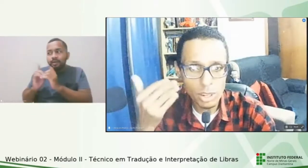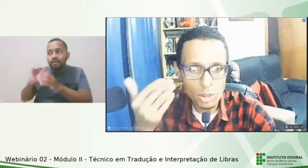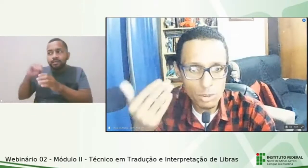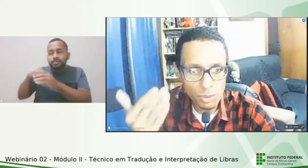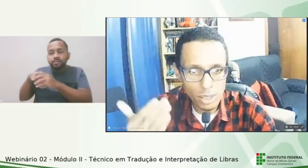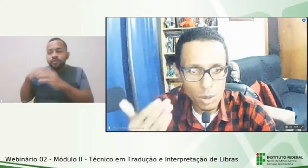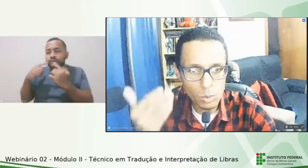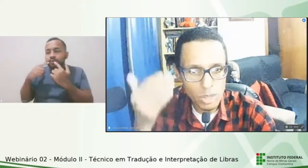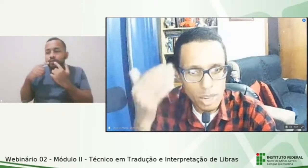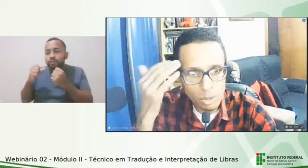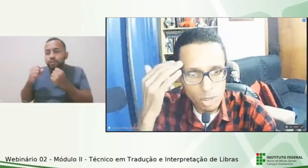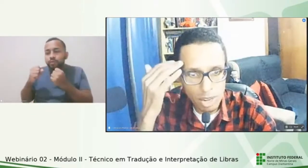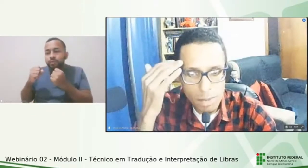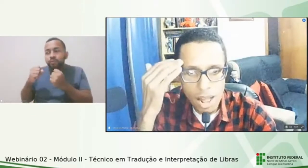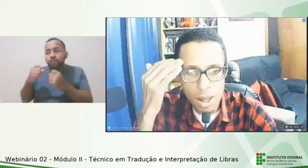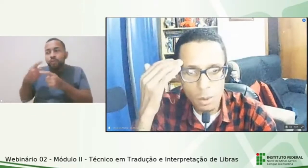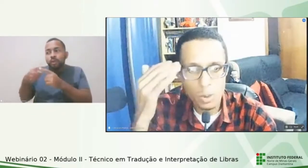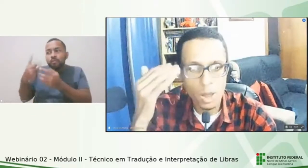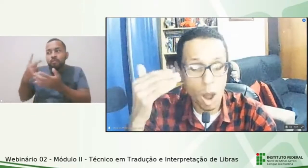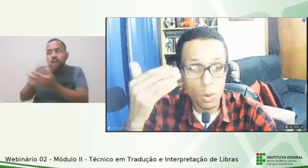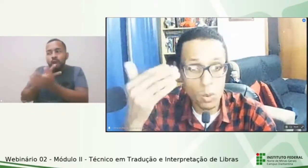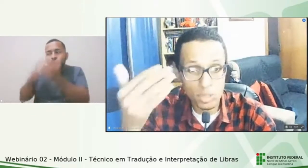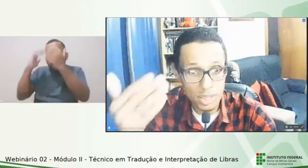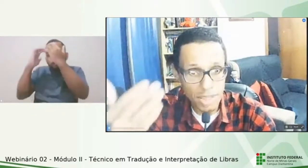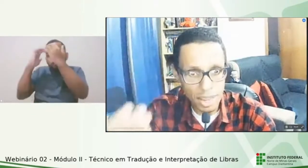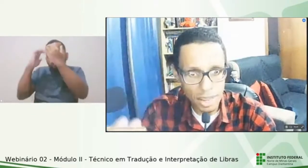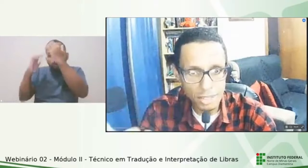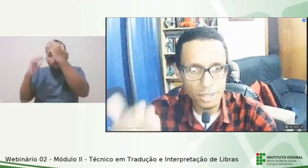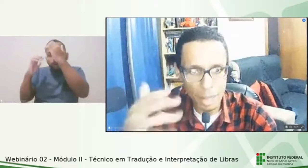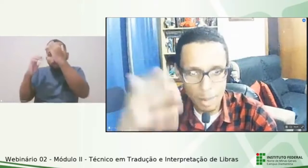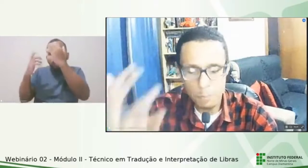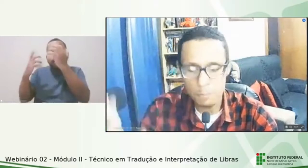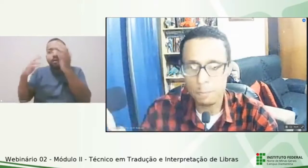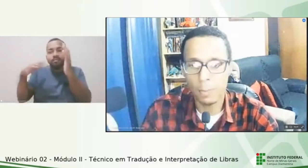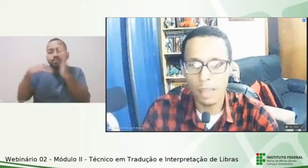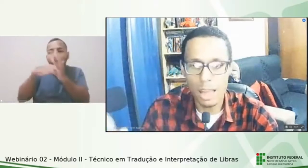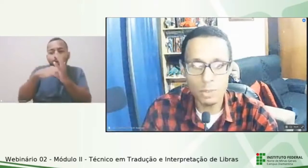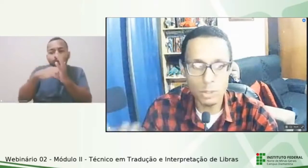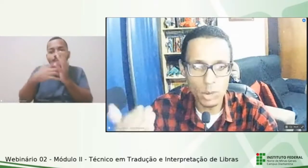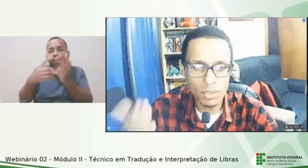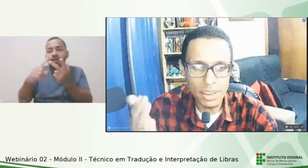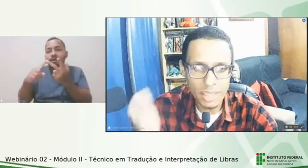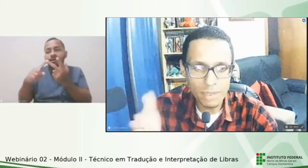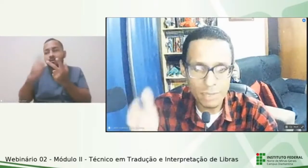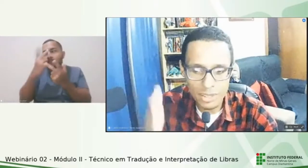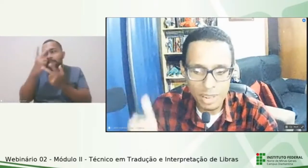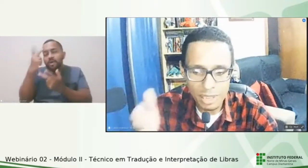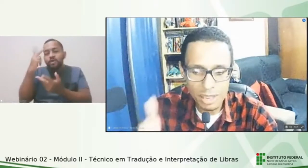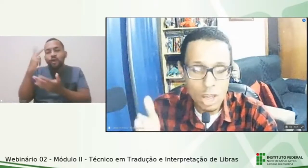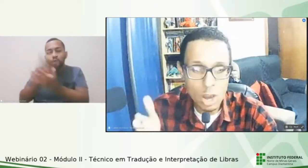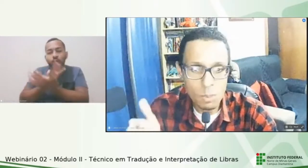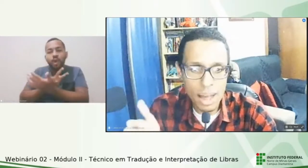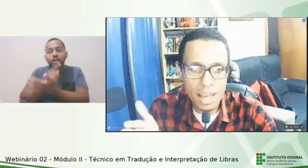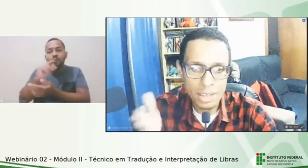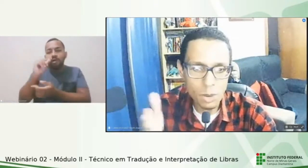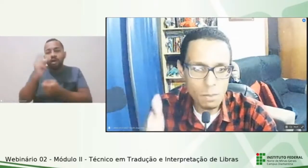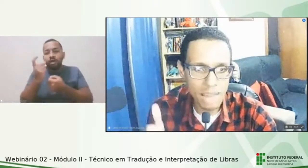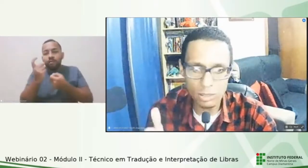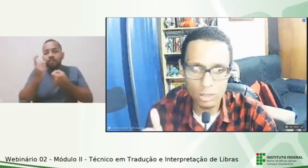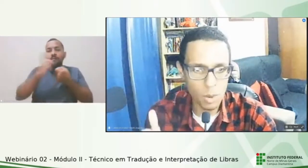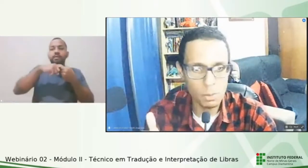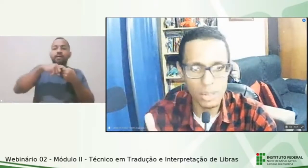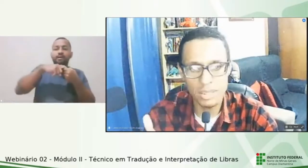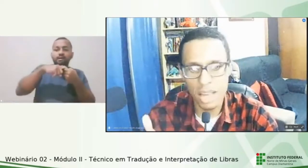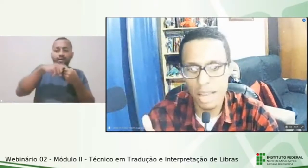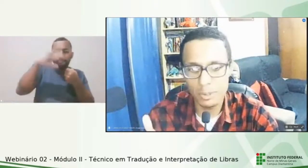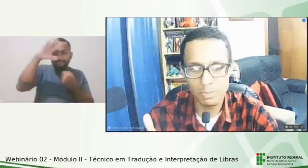ter sofrido algum dano cerebral, algum acidente, né? Aí a pessoa ela vai ter que fazer ali uma retomada no